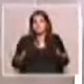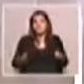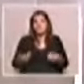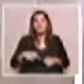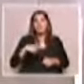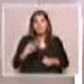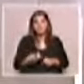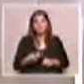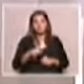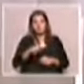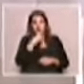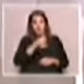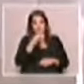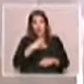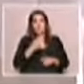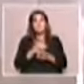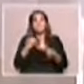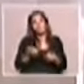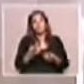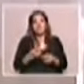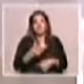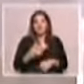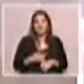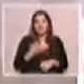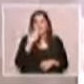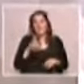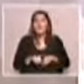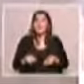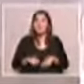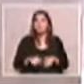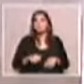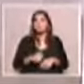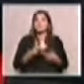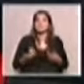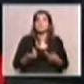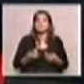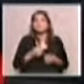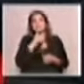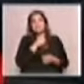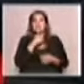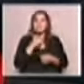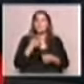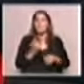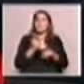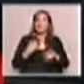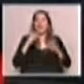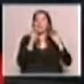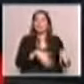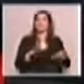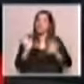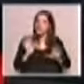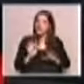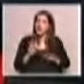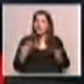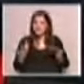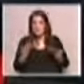que acabamos por fazê-lo para ficar mais leve o nosso saco de lixo. Mas então aí nós não seríamos também